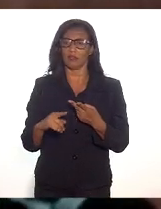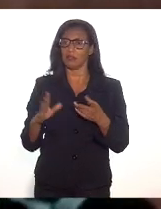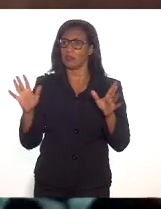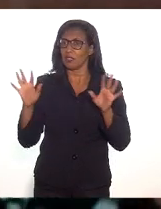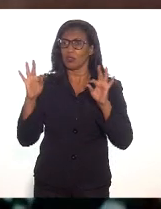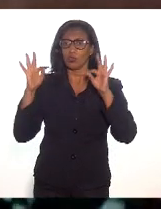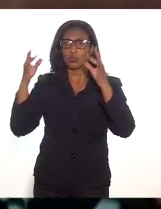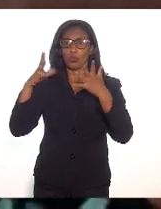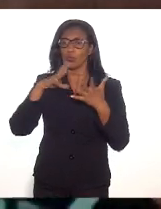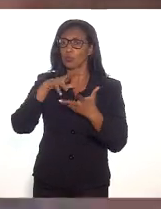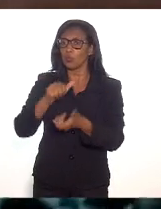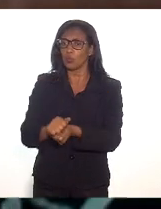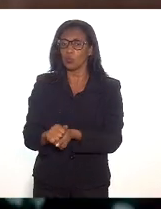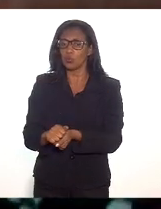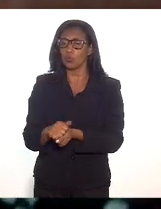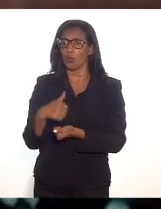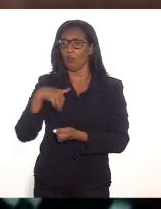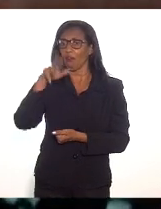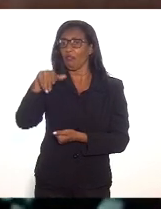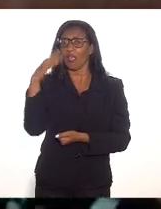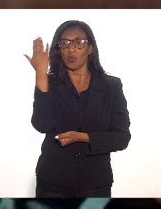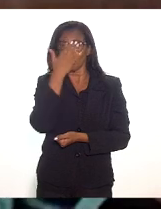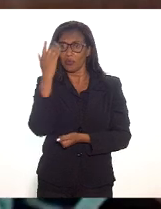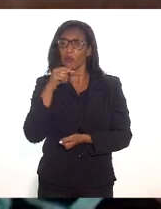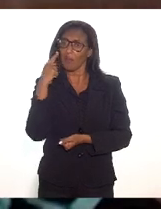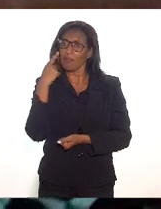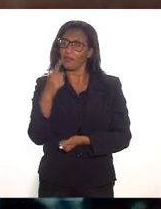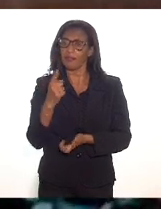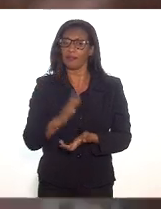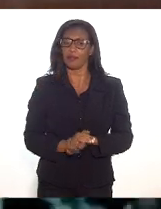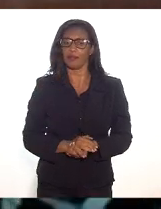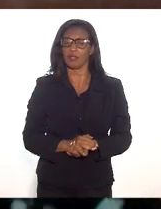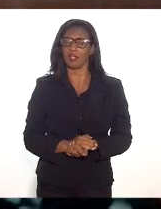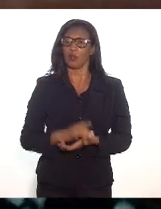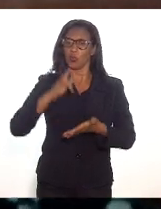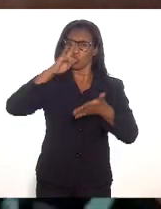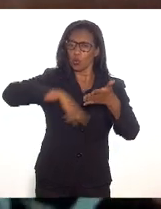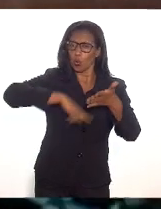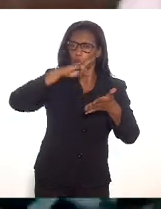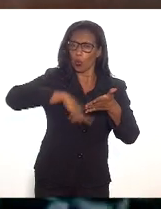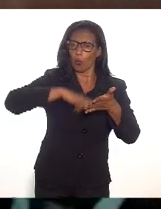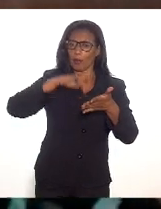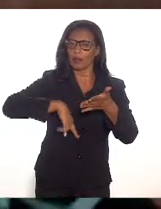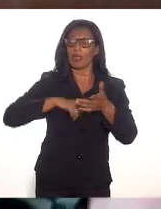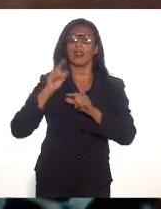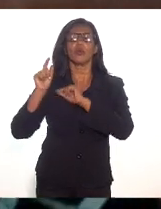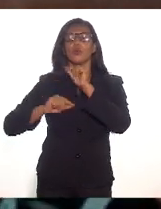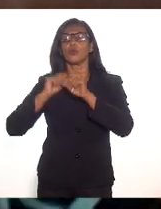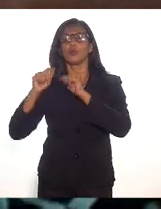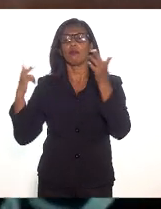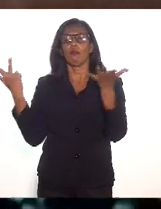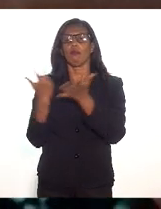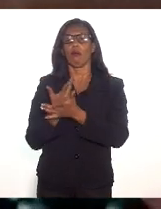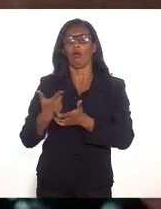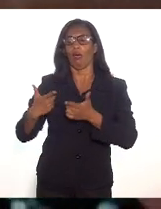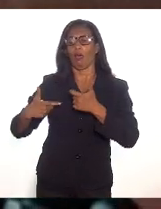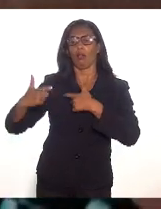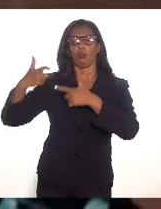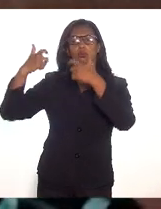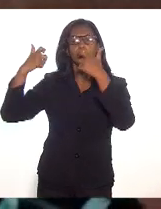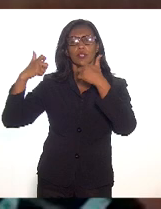praticamente todo mundo aqui, quem não viu, deve ver o documentário sobre o que foi a luta em